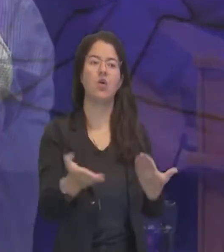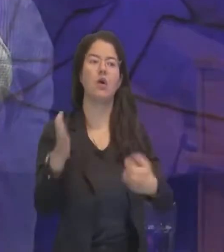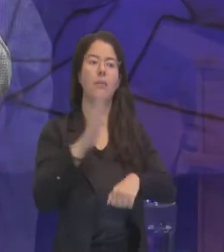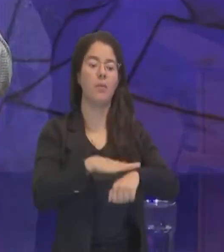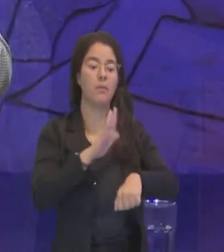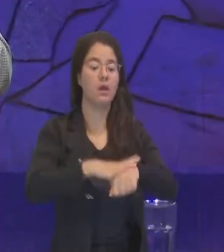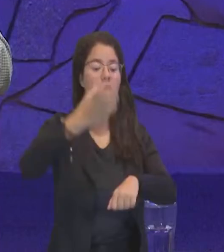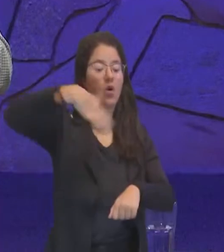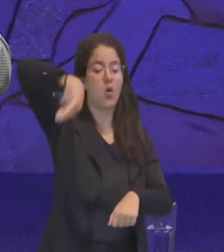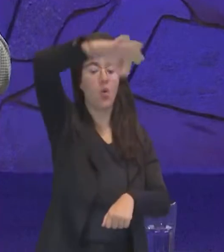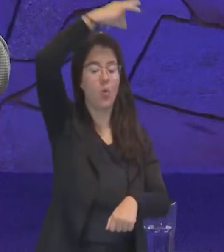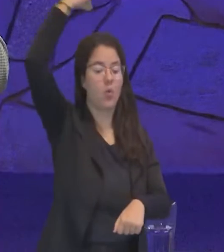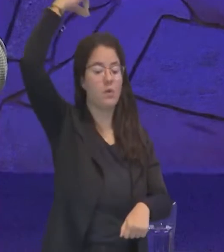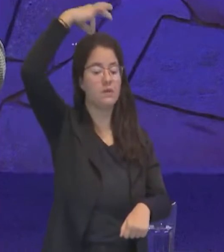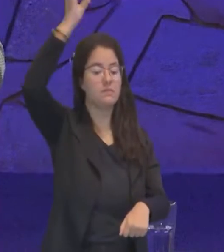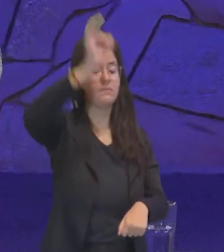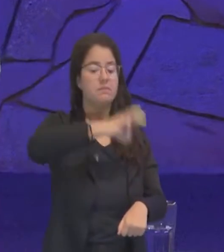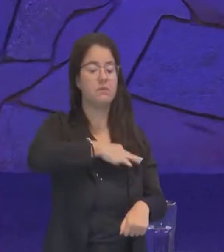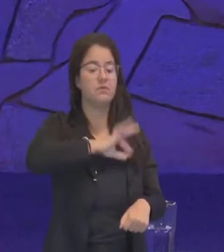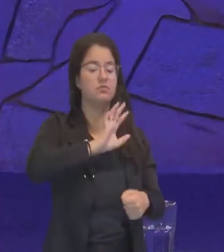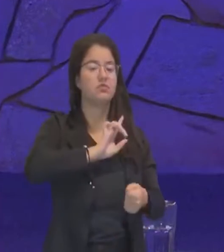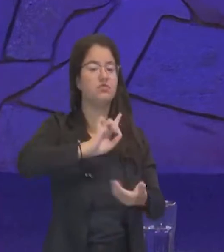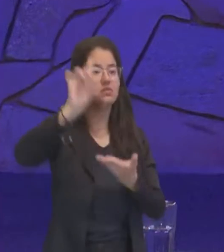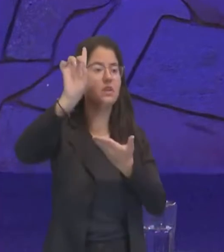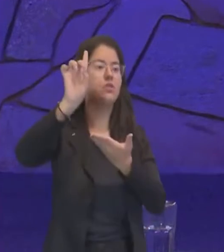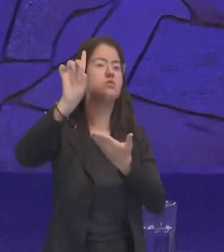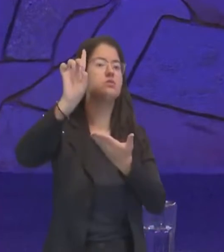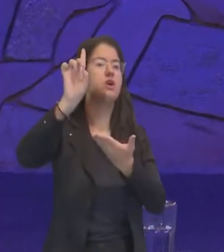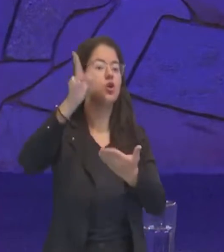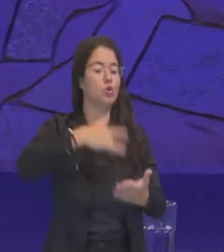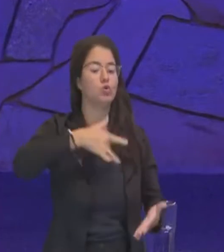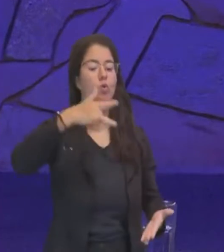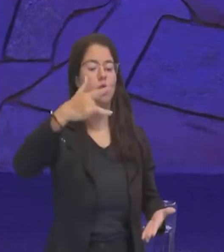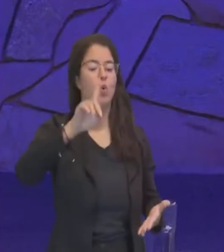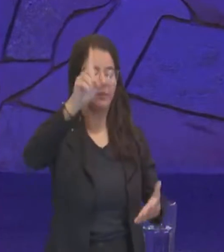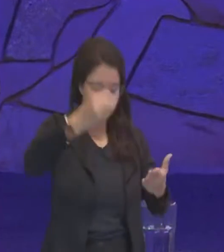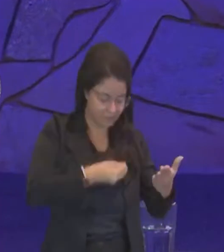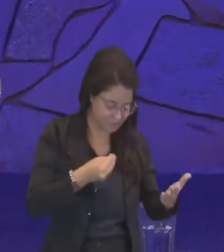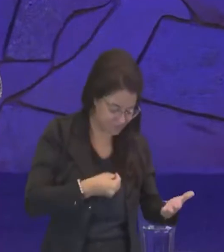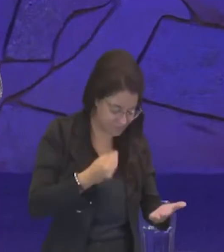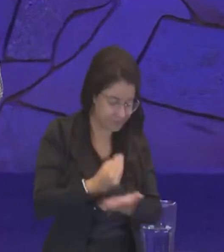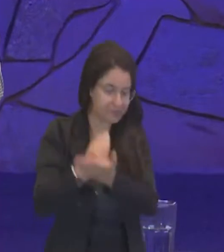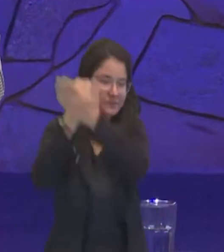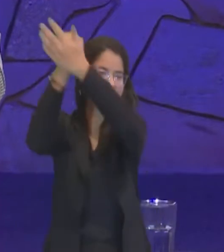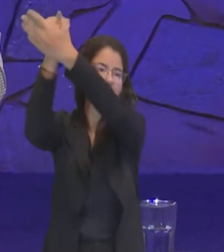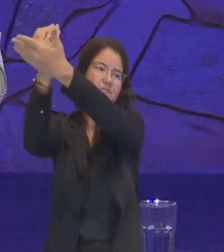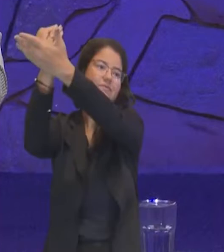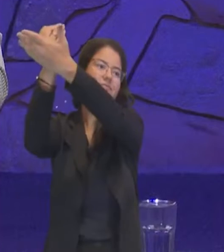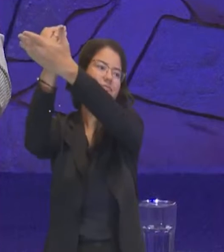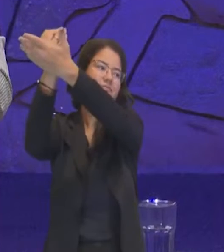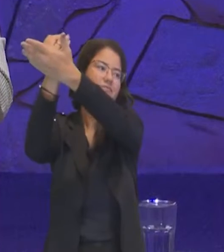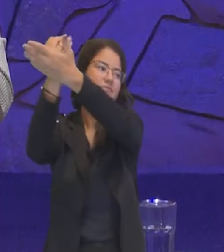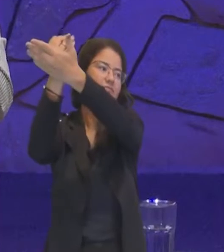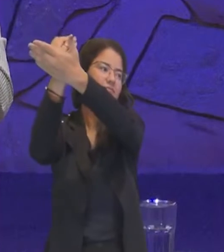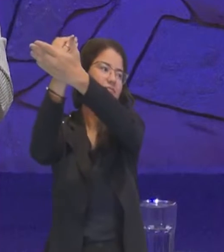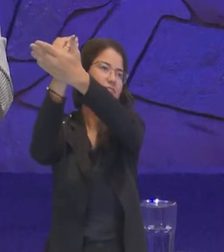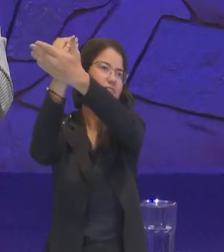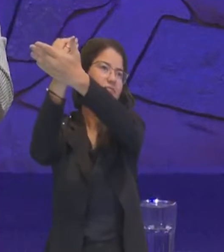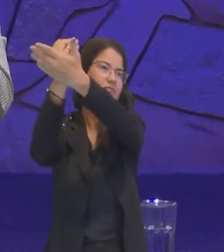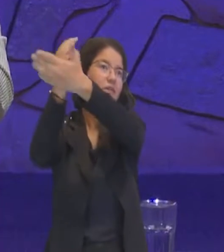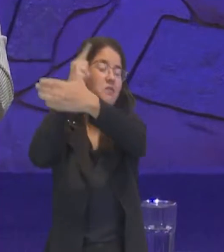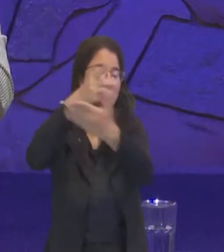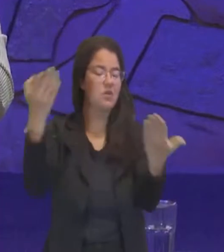o Espírito de Deus está tocando para que você entregue a vida a Jesus, aí onde você está, de cabeça